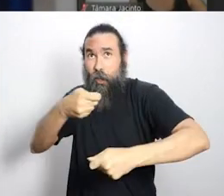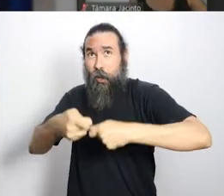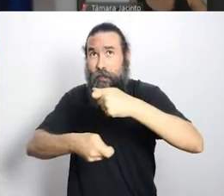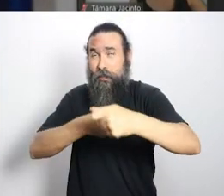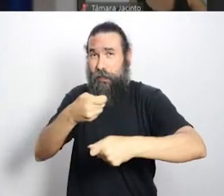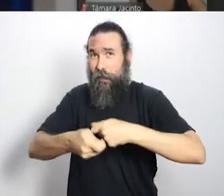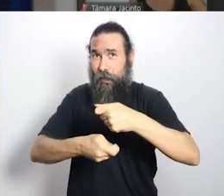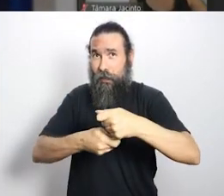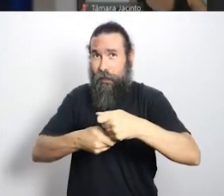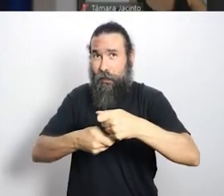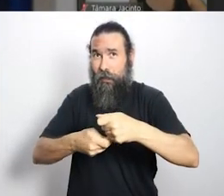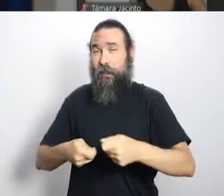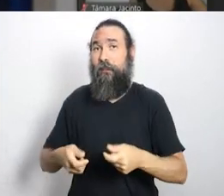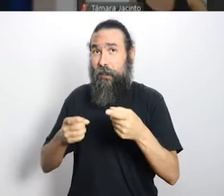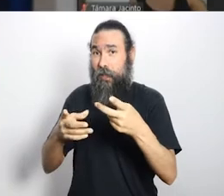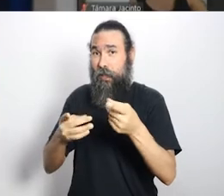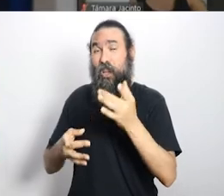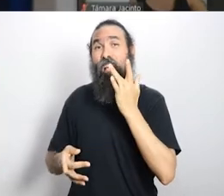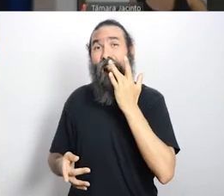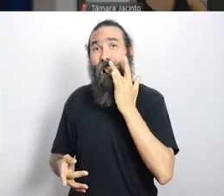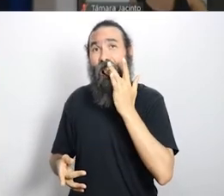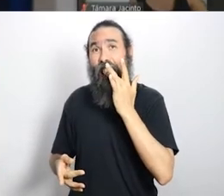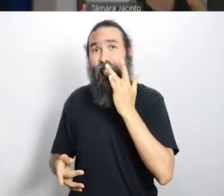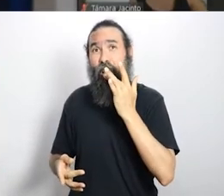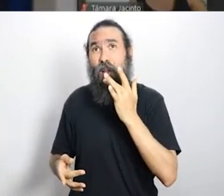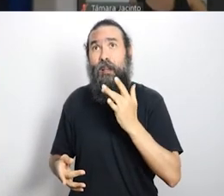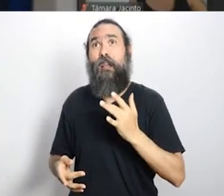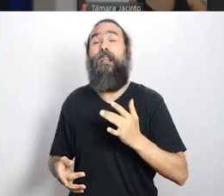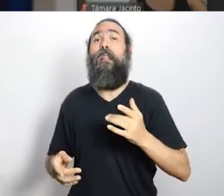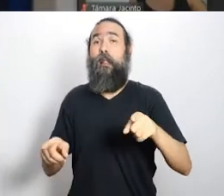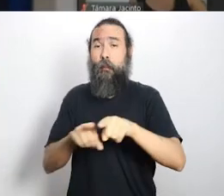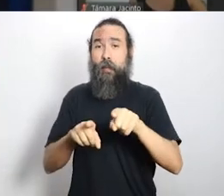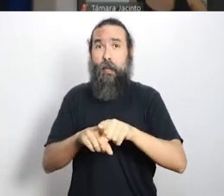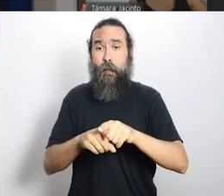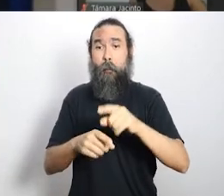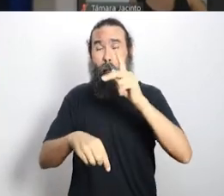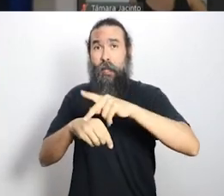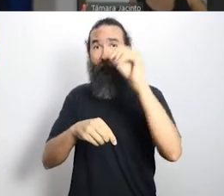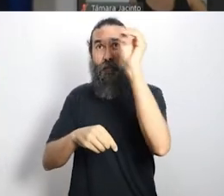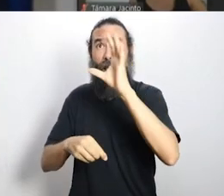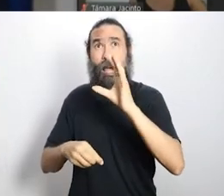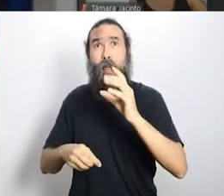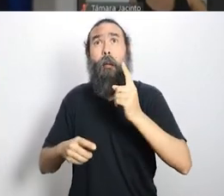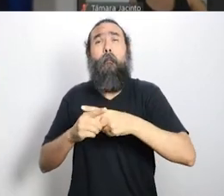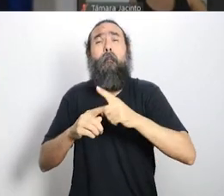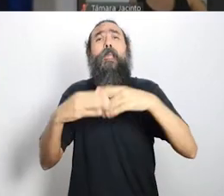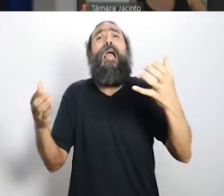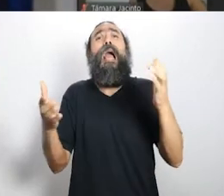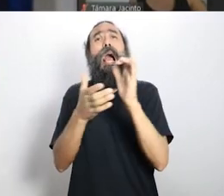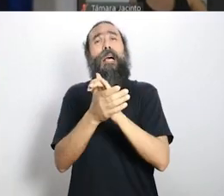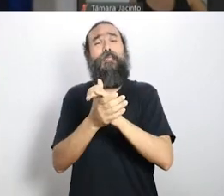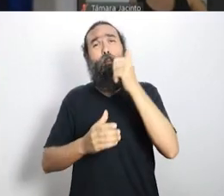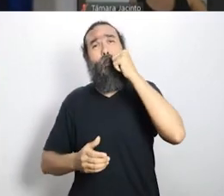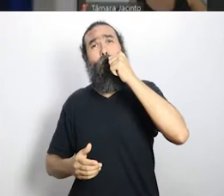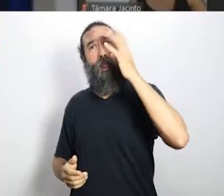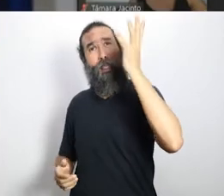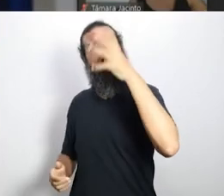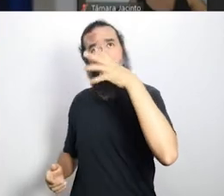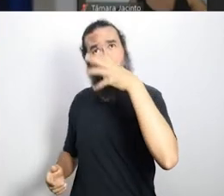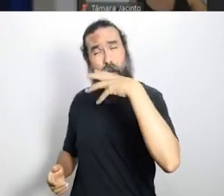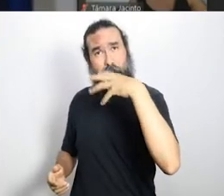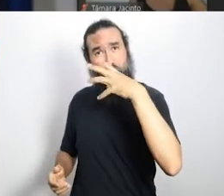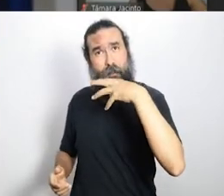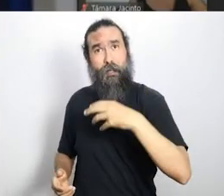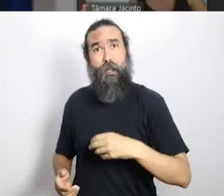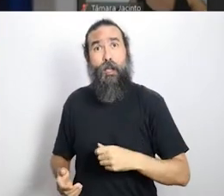negociante, vendedor de ouro e de diamante. Pra que pede casamento, amor simbiante? Pedidor